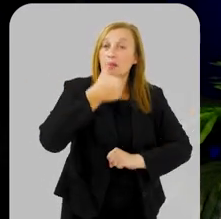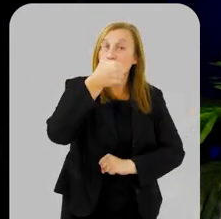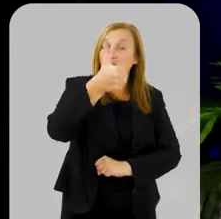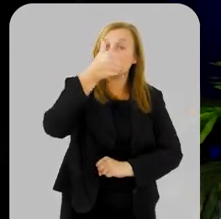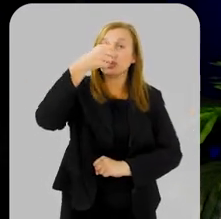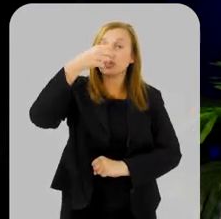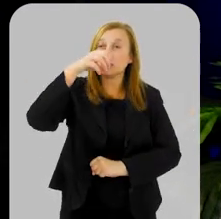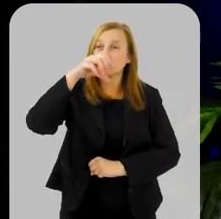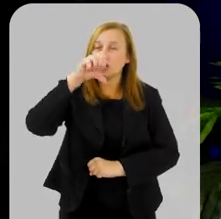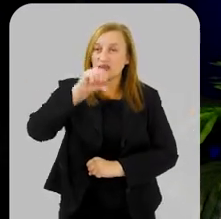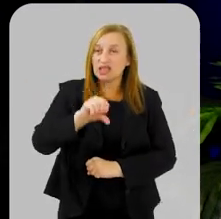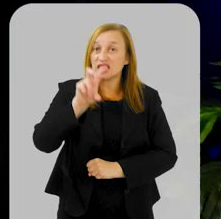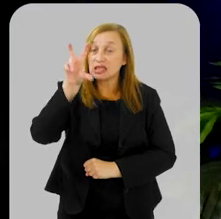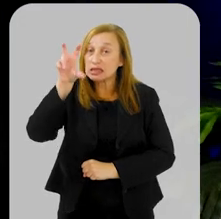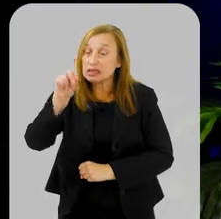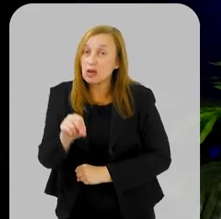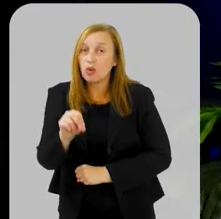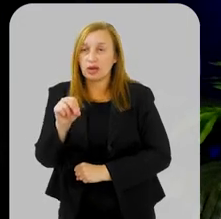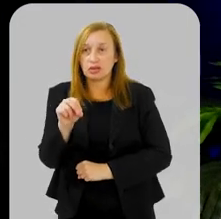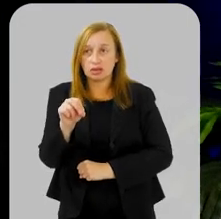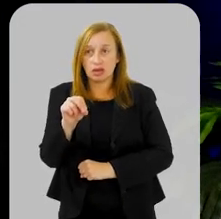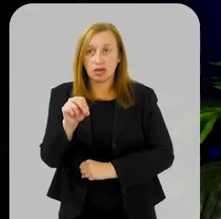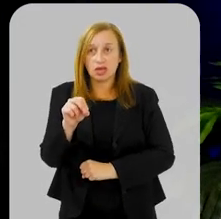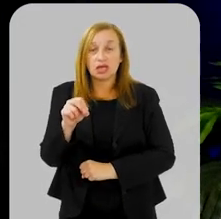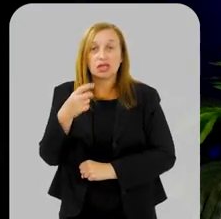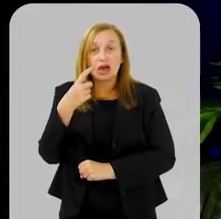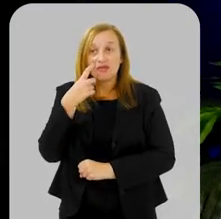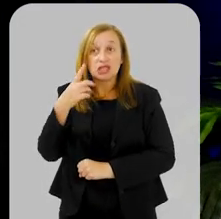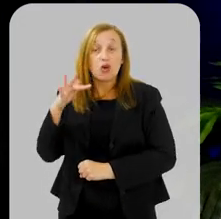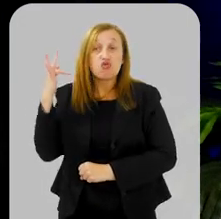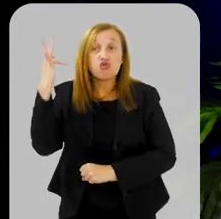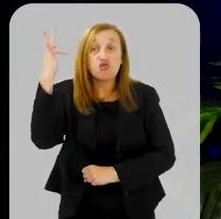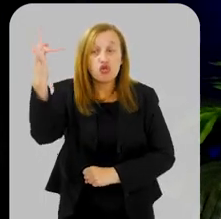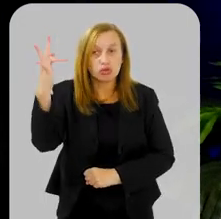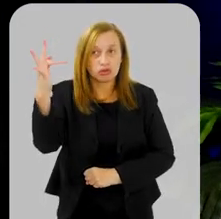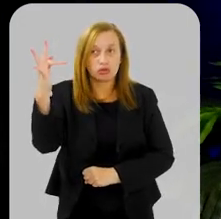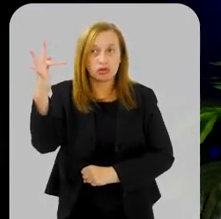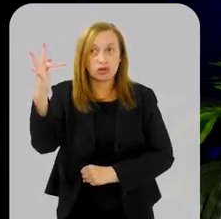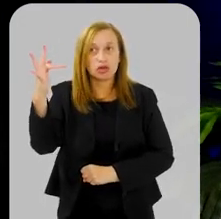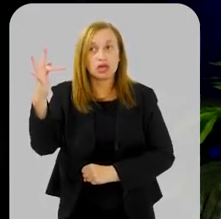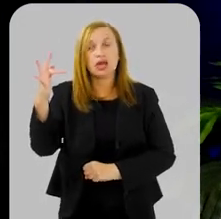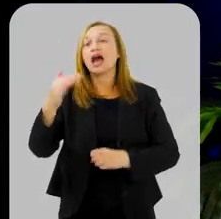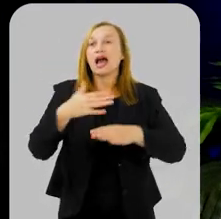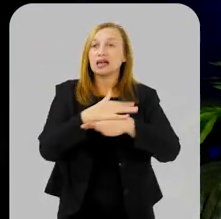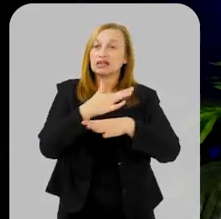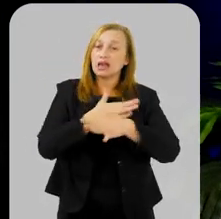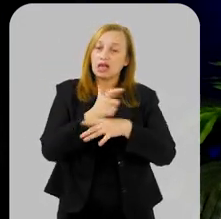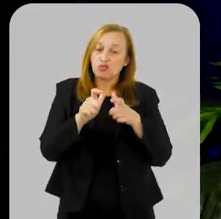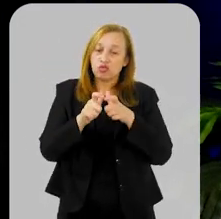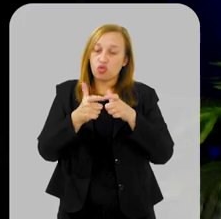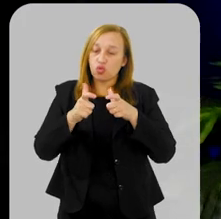de 50. Você tem que olhar para frente. E para frente, a